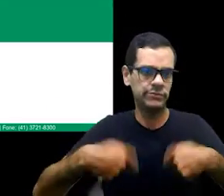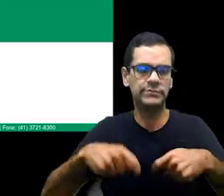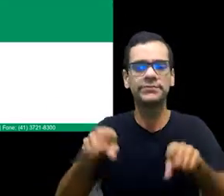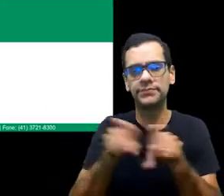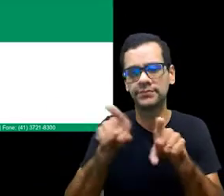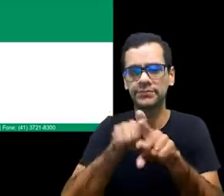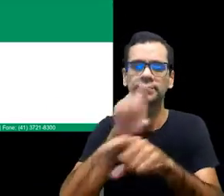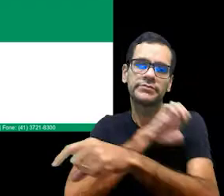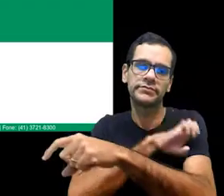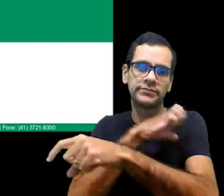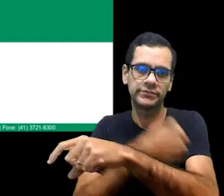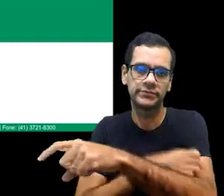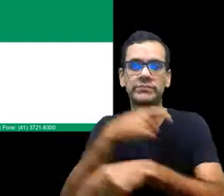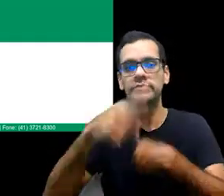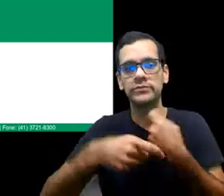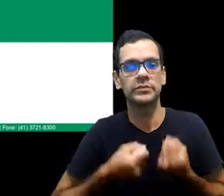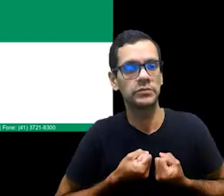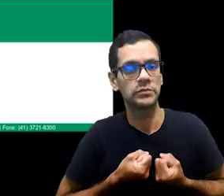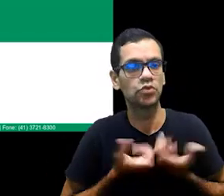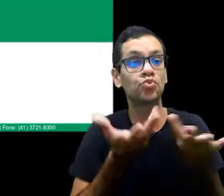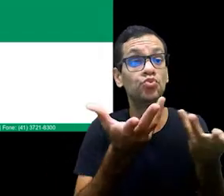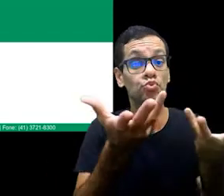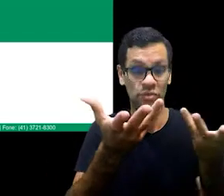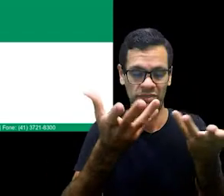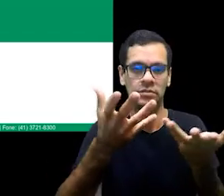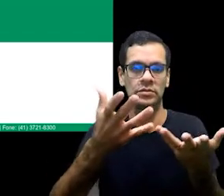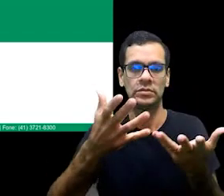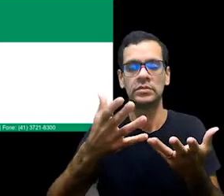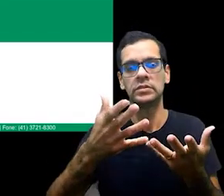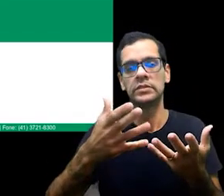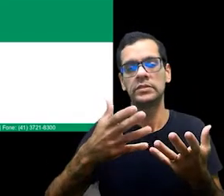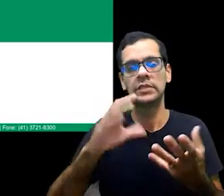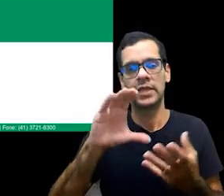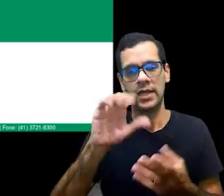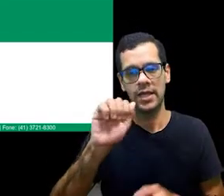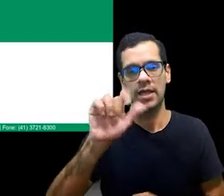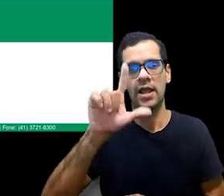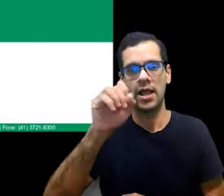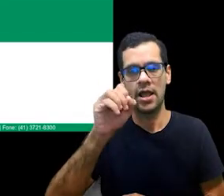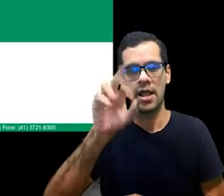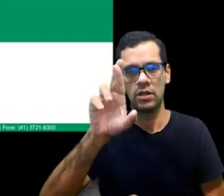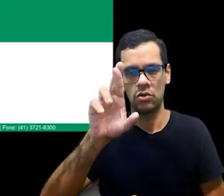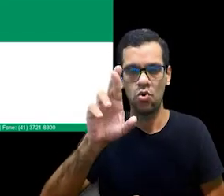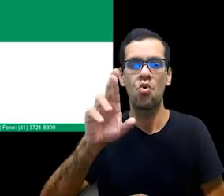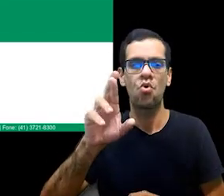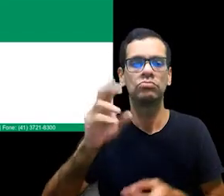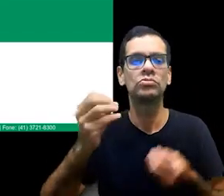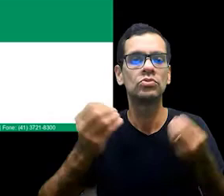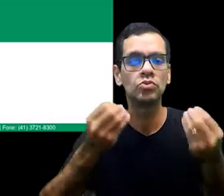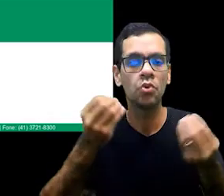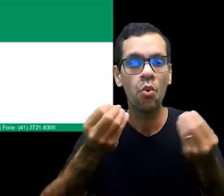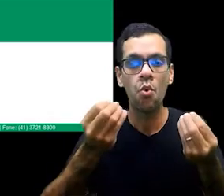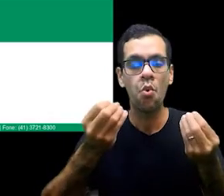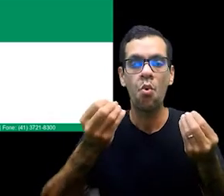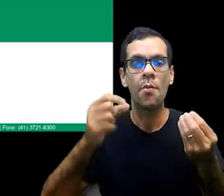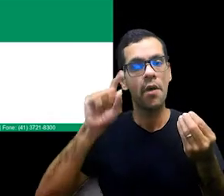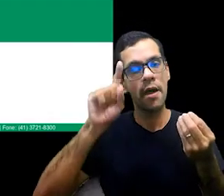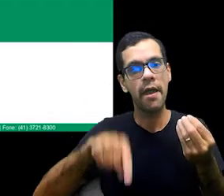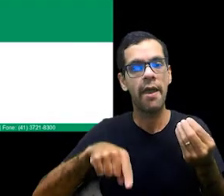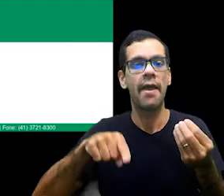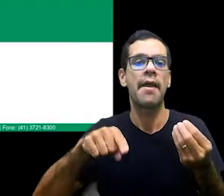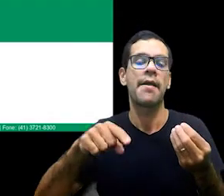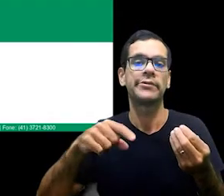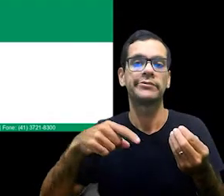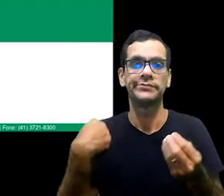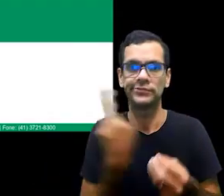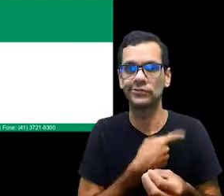alimentar para podermos produzir calor continuamente. Essa produção de calor, ela